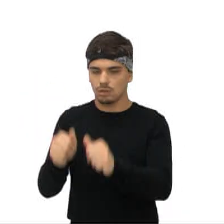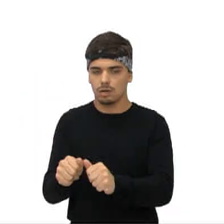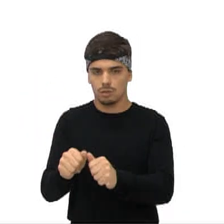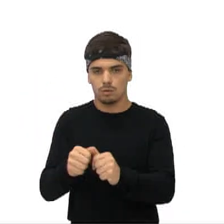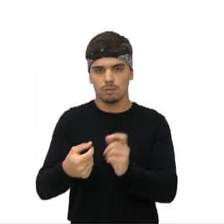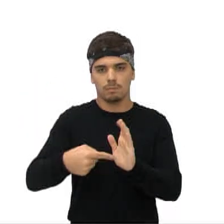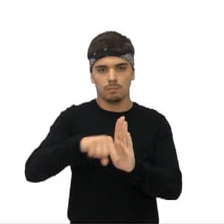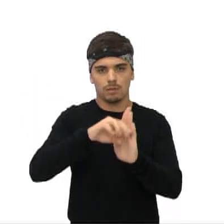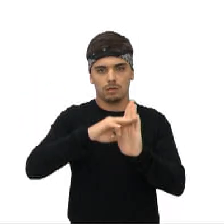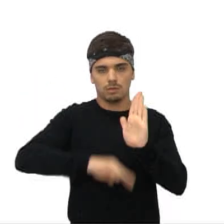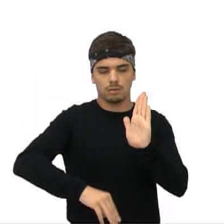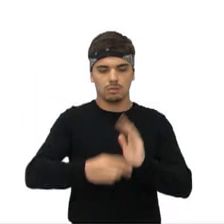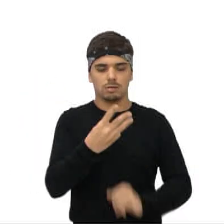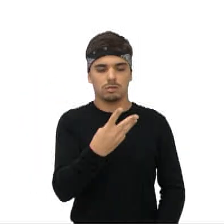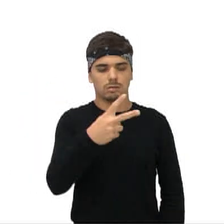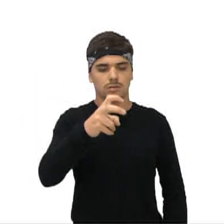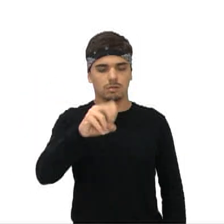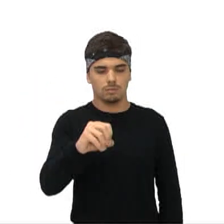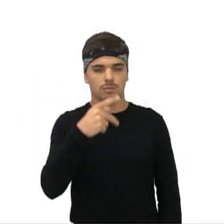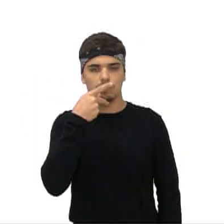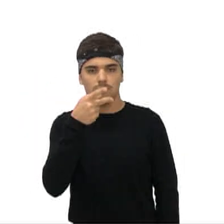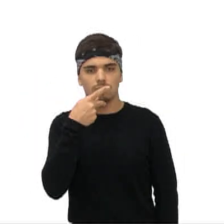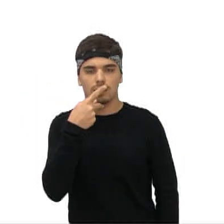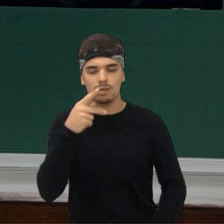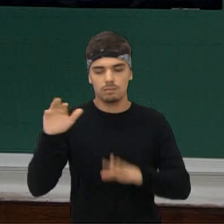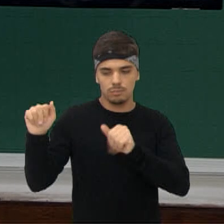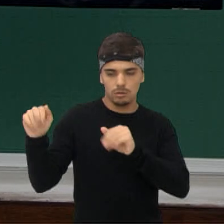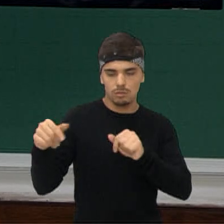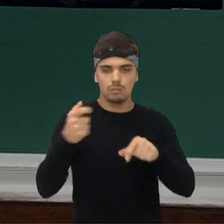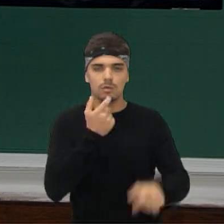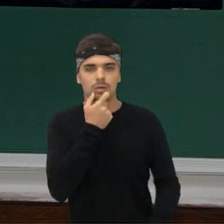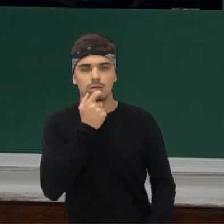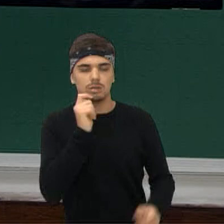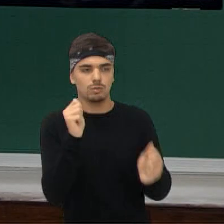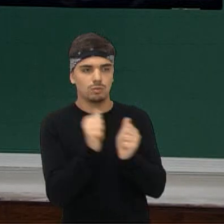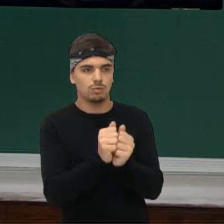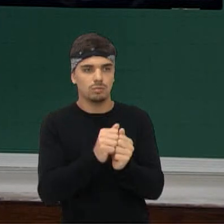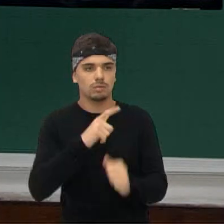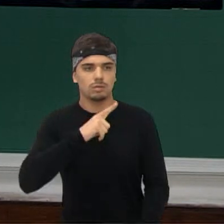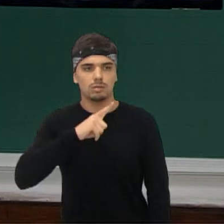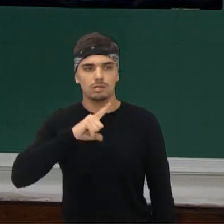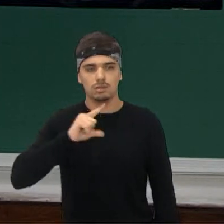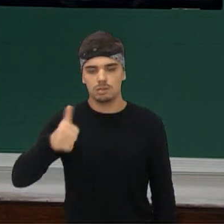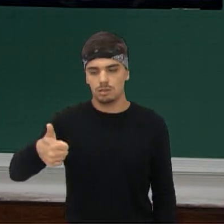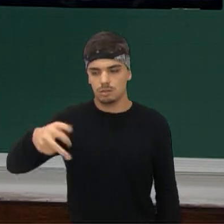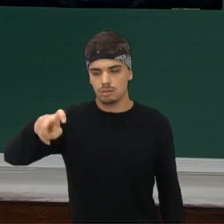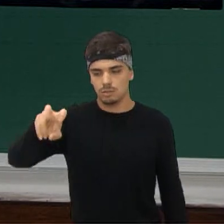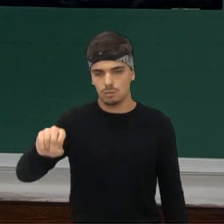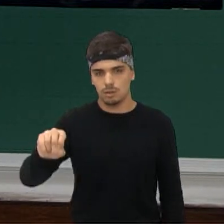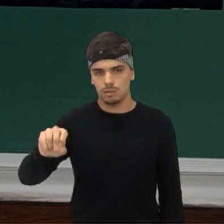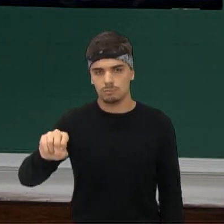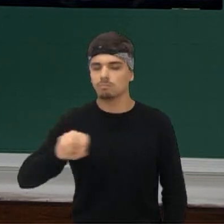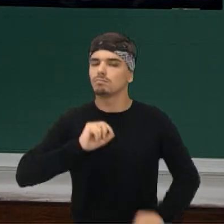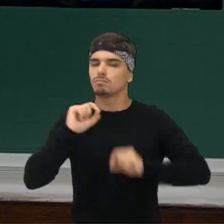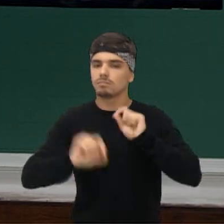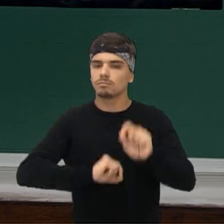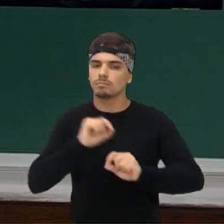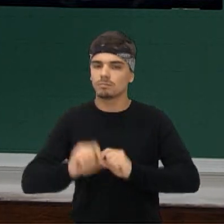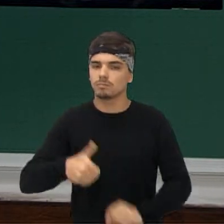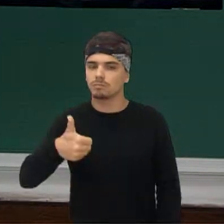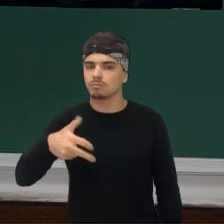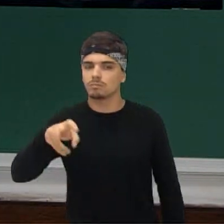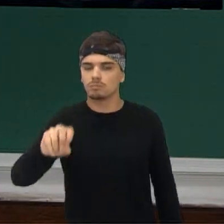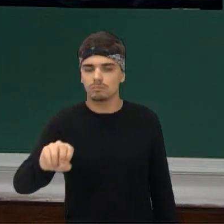menos o 350 que fala inglês e espanhol, então vai me sobrar 150. O que é esse